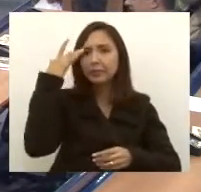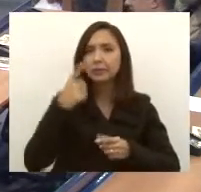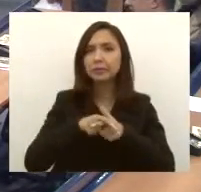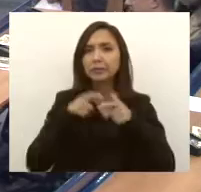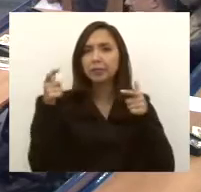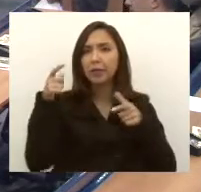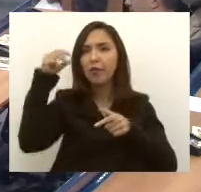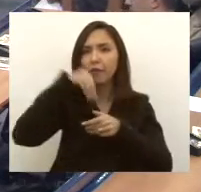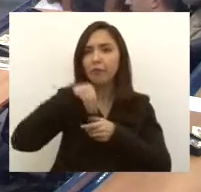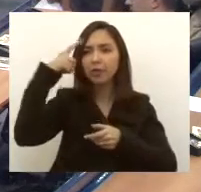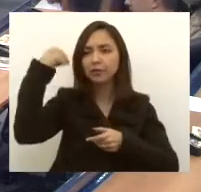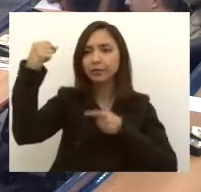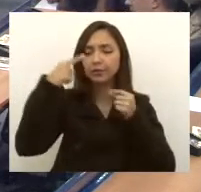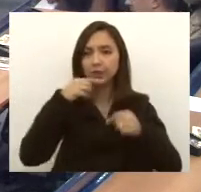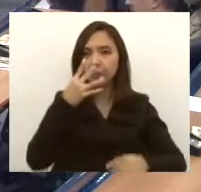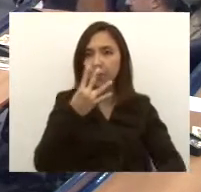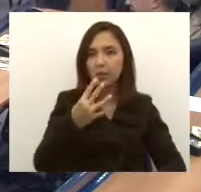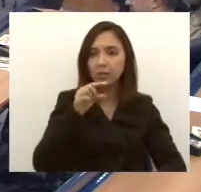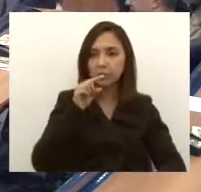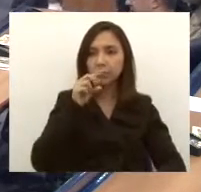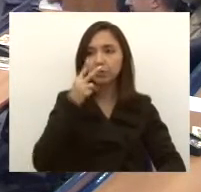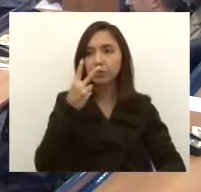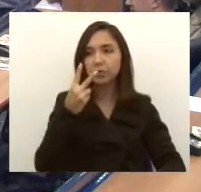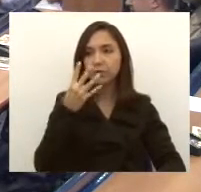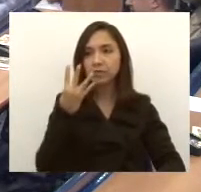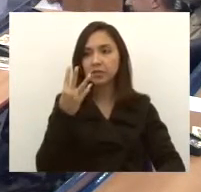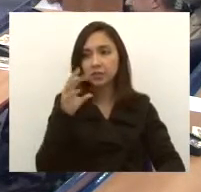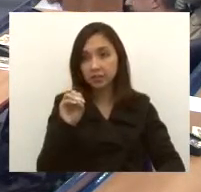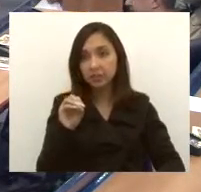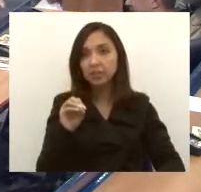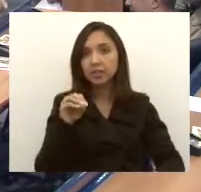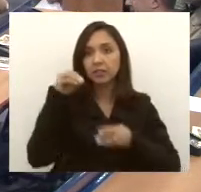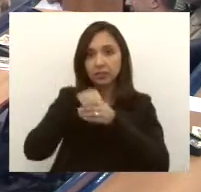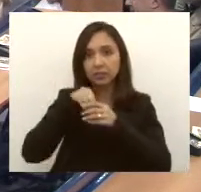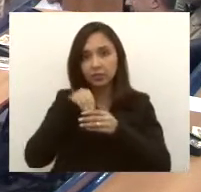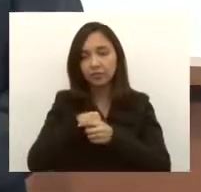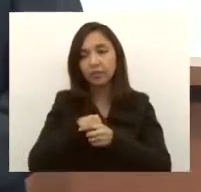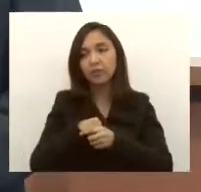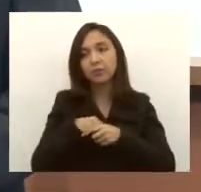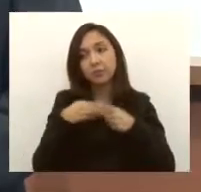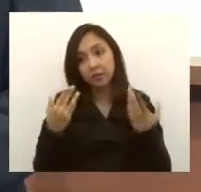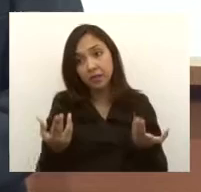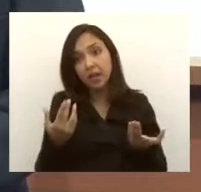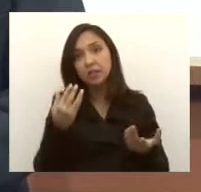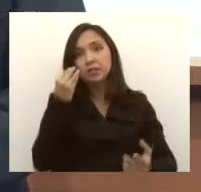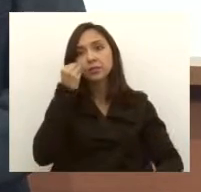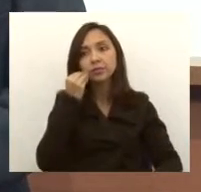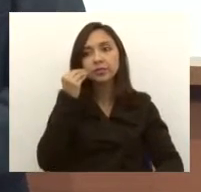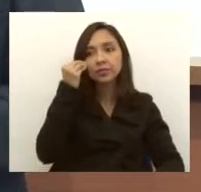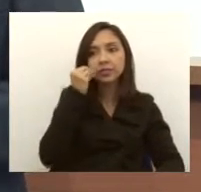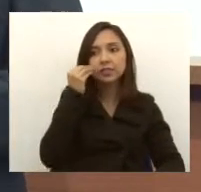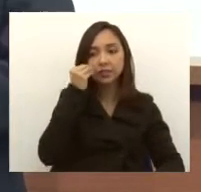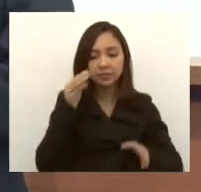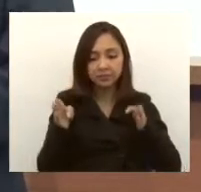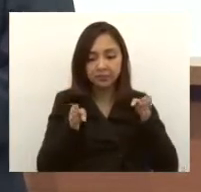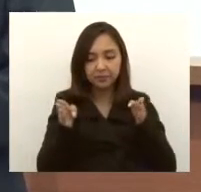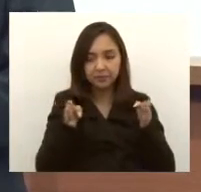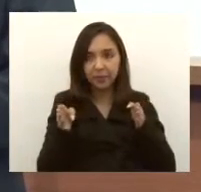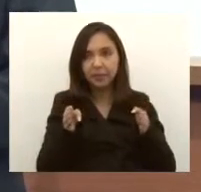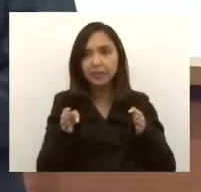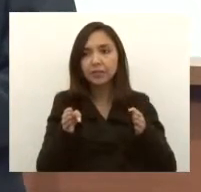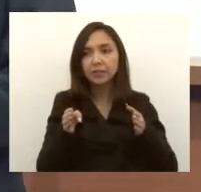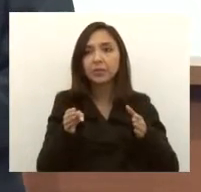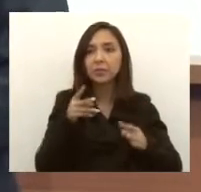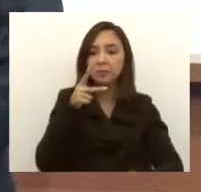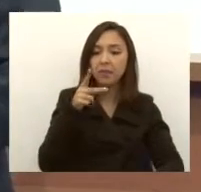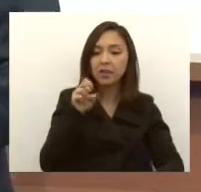Rômulo? Tive 4.230 votos em 96. Aí eu tentando, naquele período, ir para